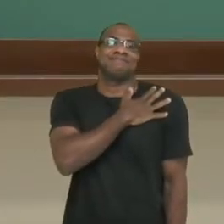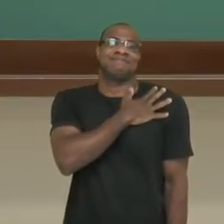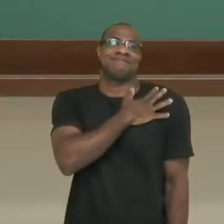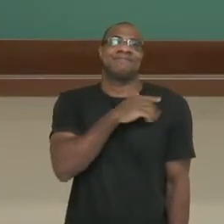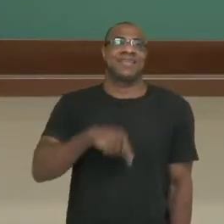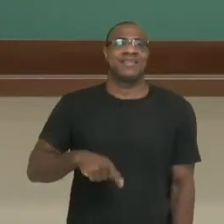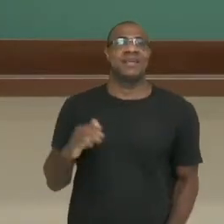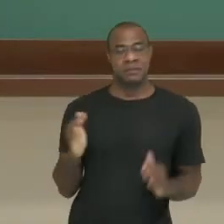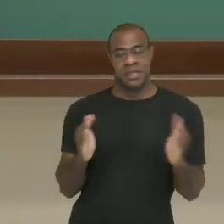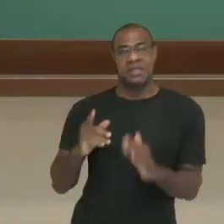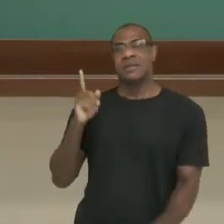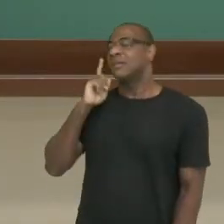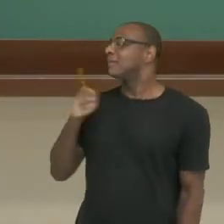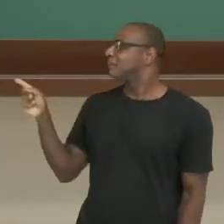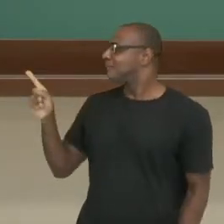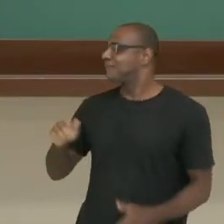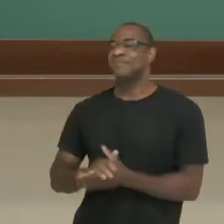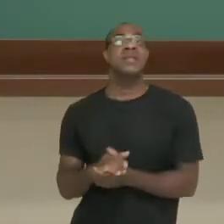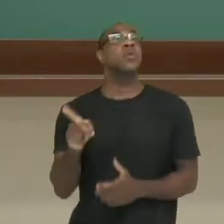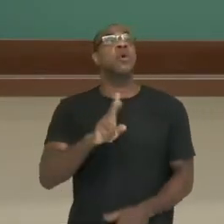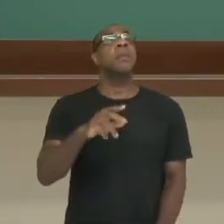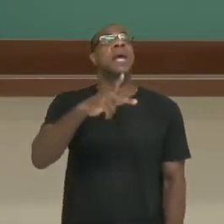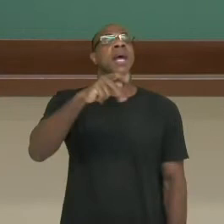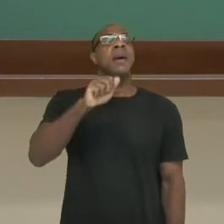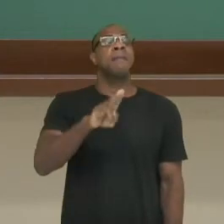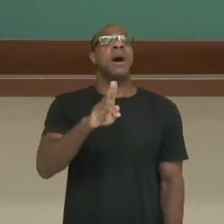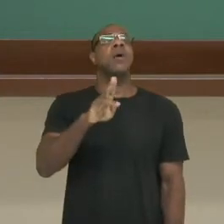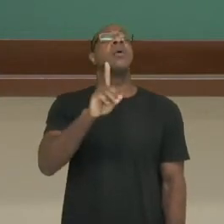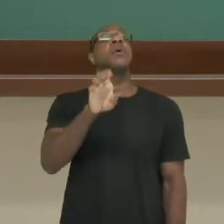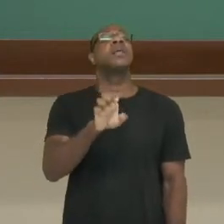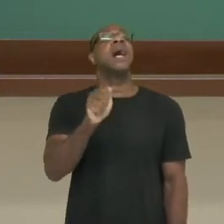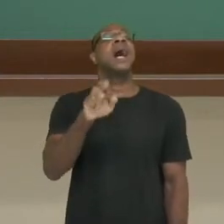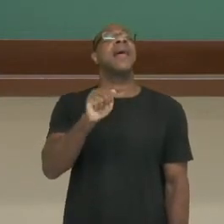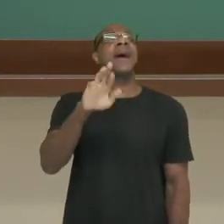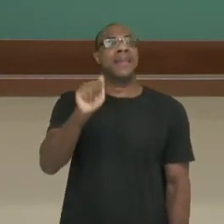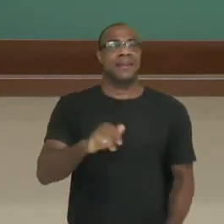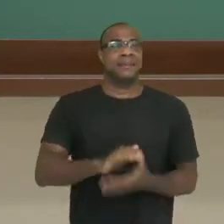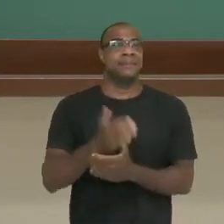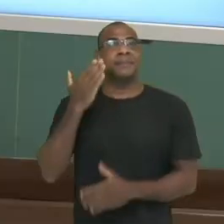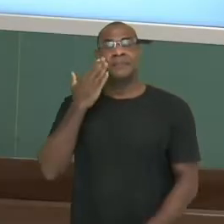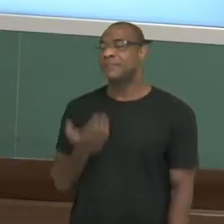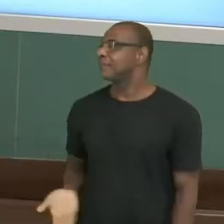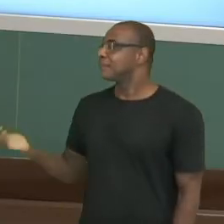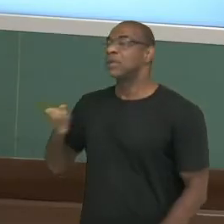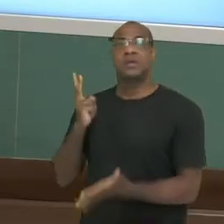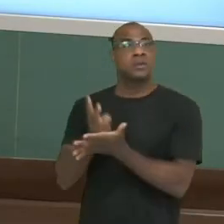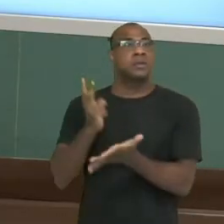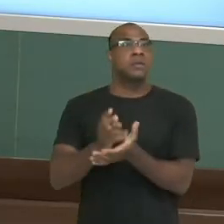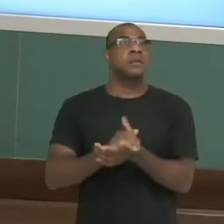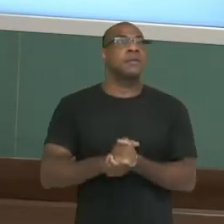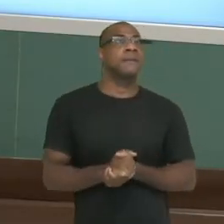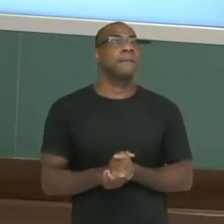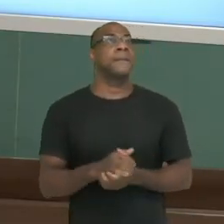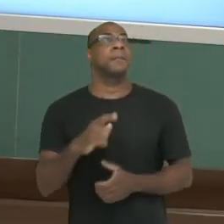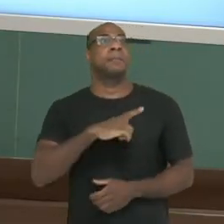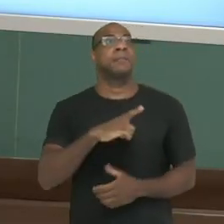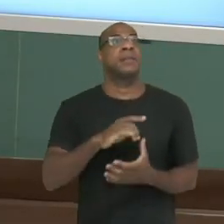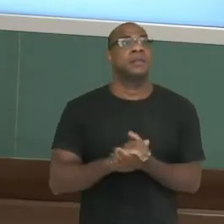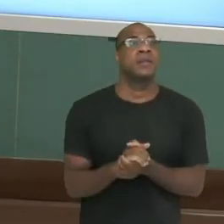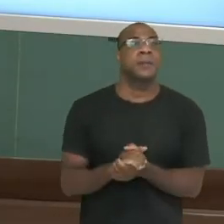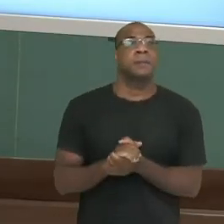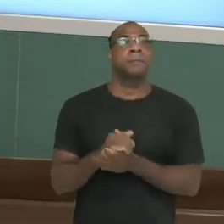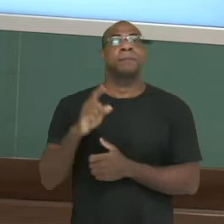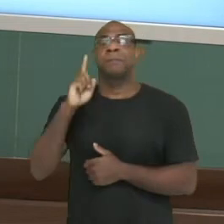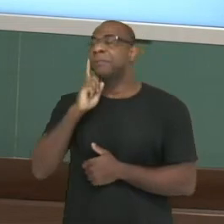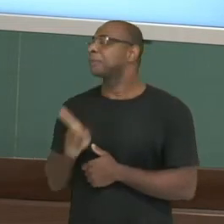torturas aí que você tinha desse governo militar. Continuando, você tem esse